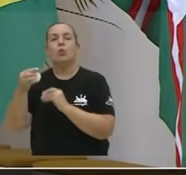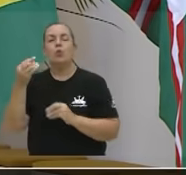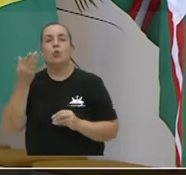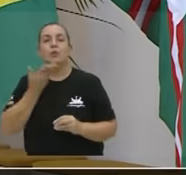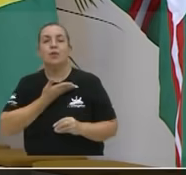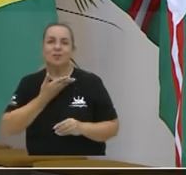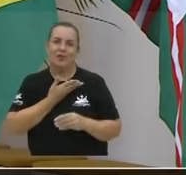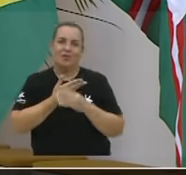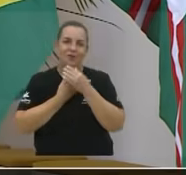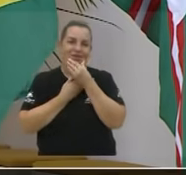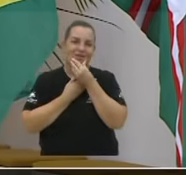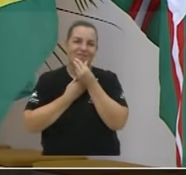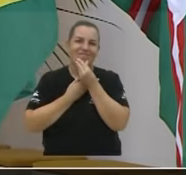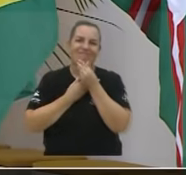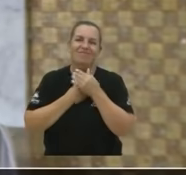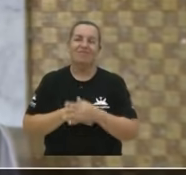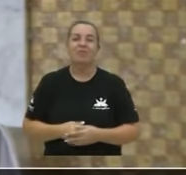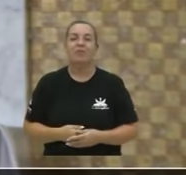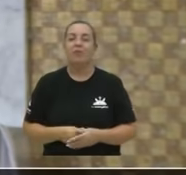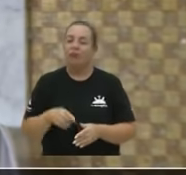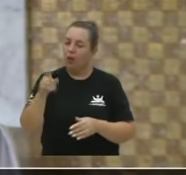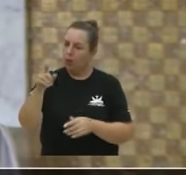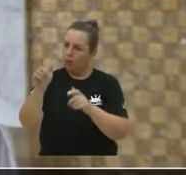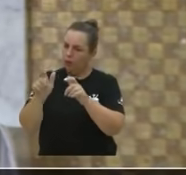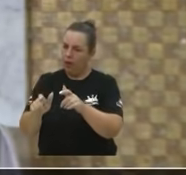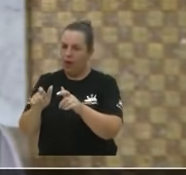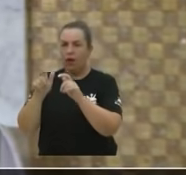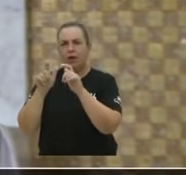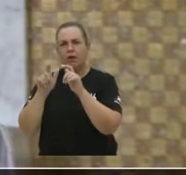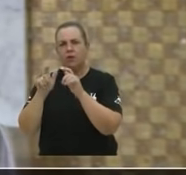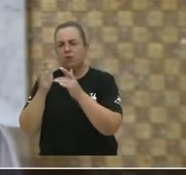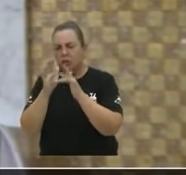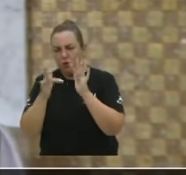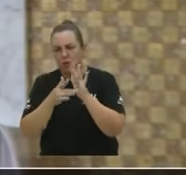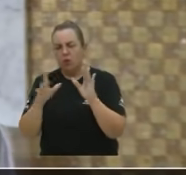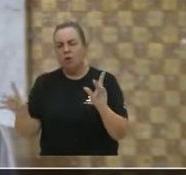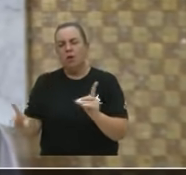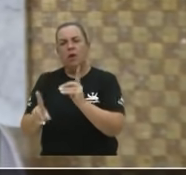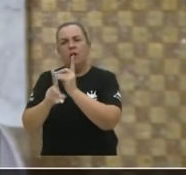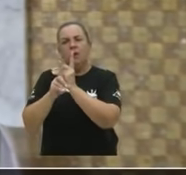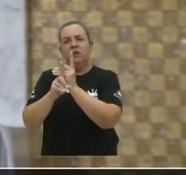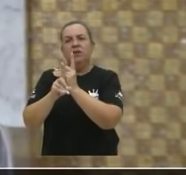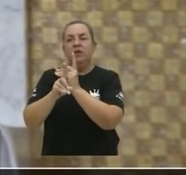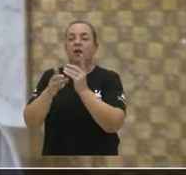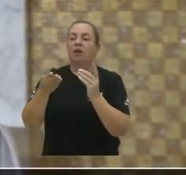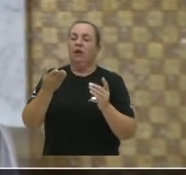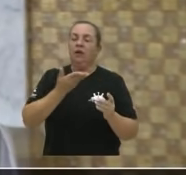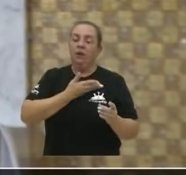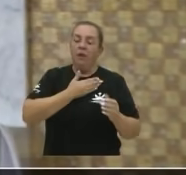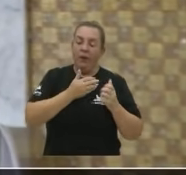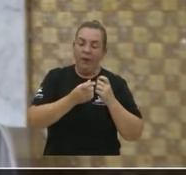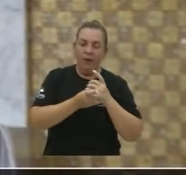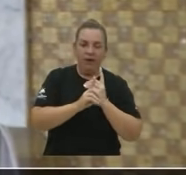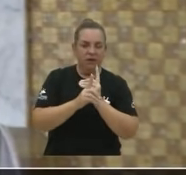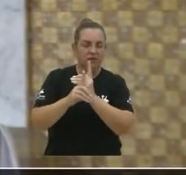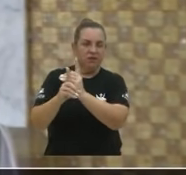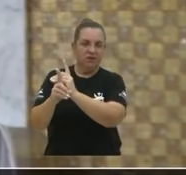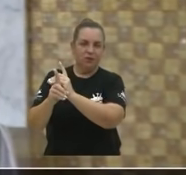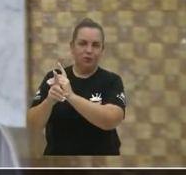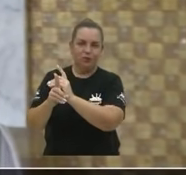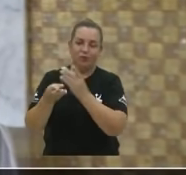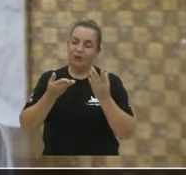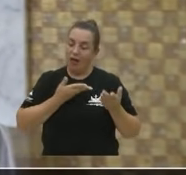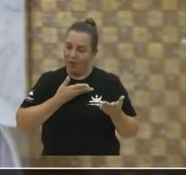Betânia, lugar onde Jesus foi encontrar os discípulos, amigos